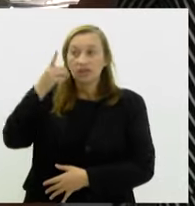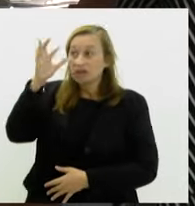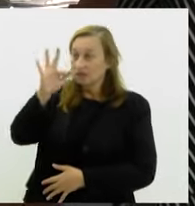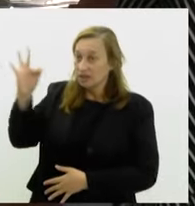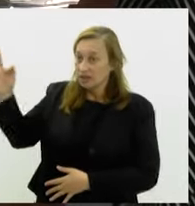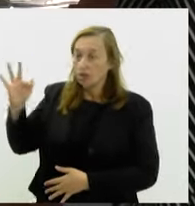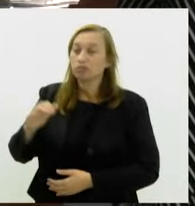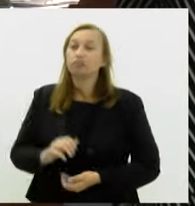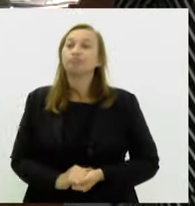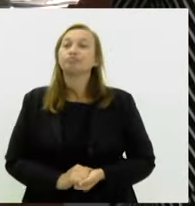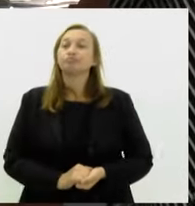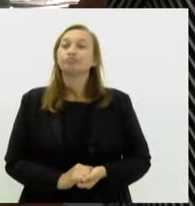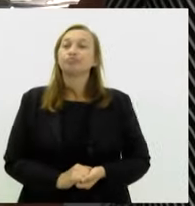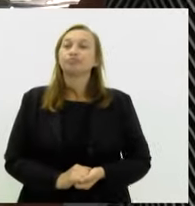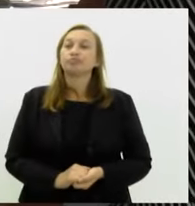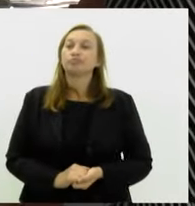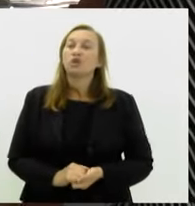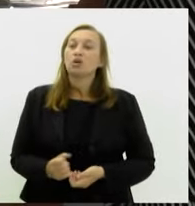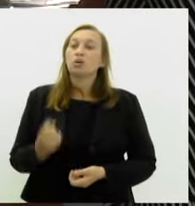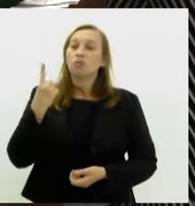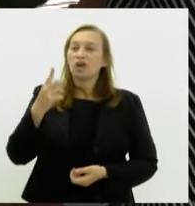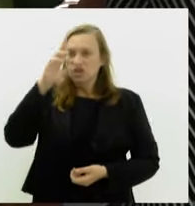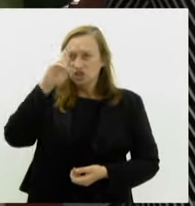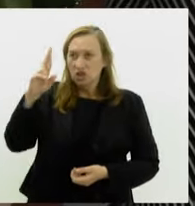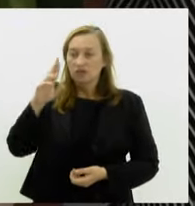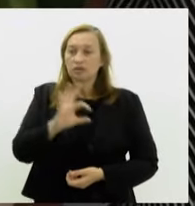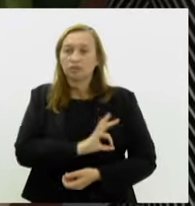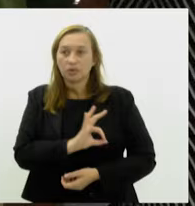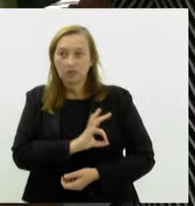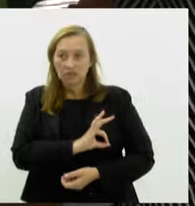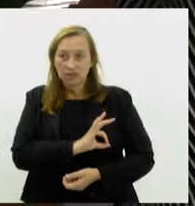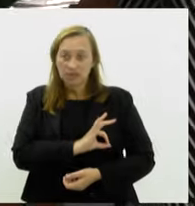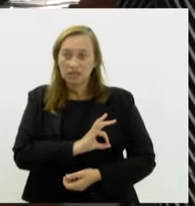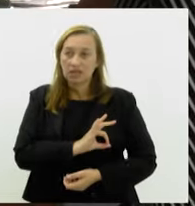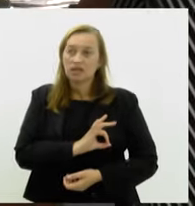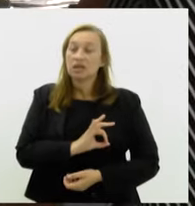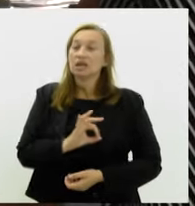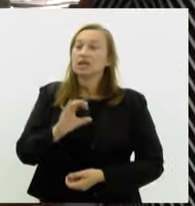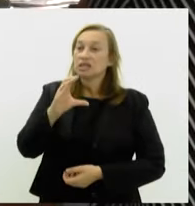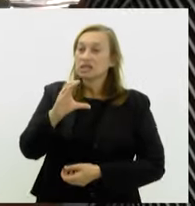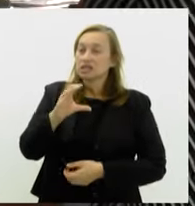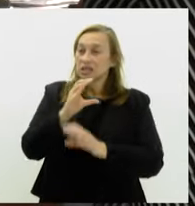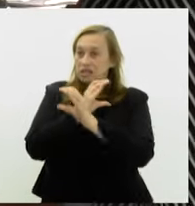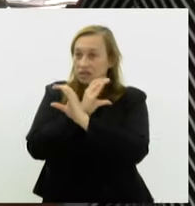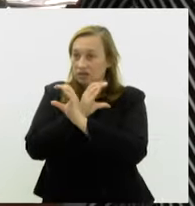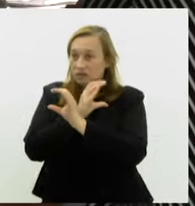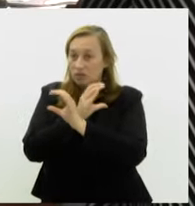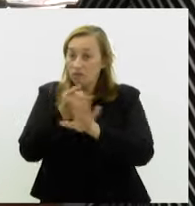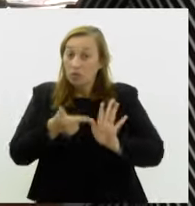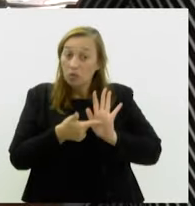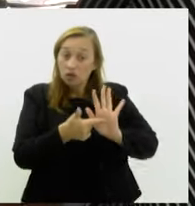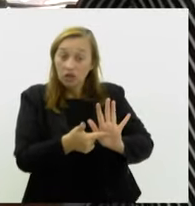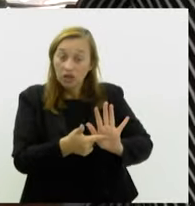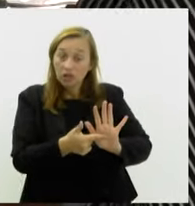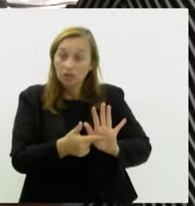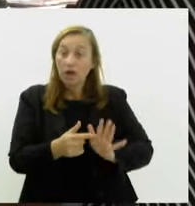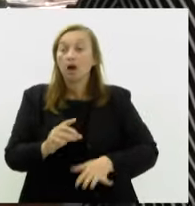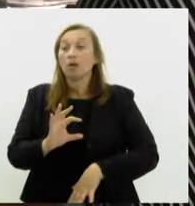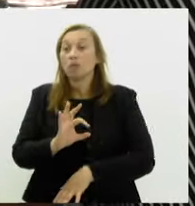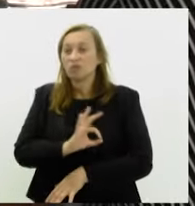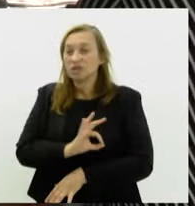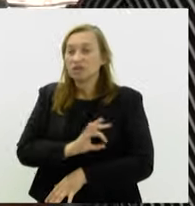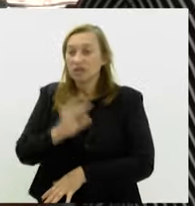e um ex-chefe da Polícia Civil, que foi identificado pela Polícia Federal como alguém que